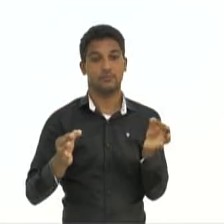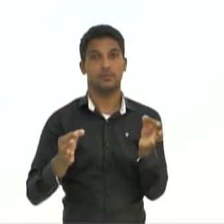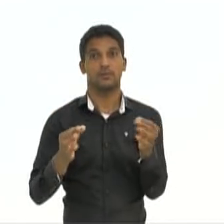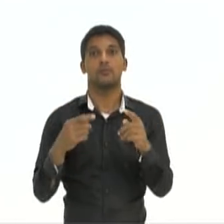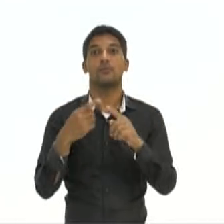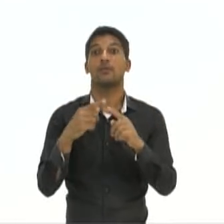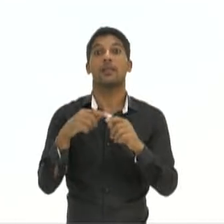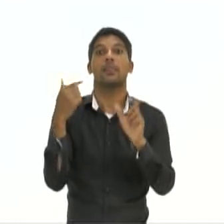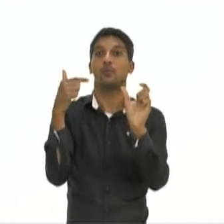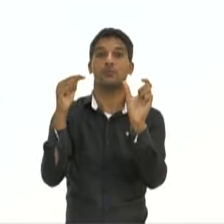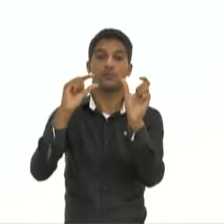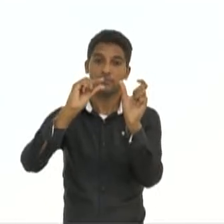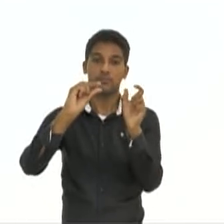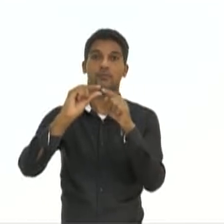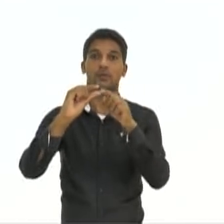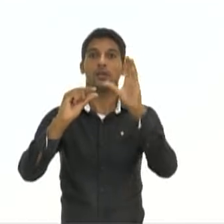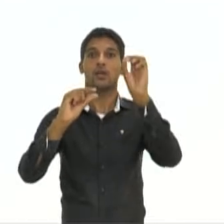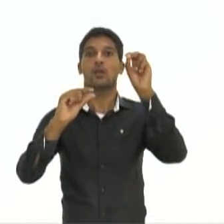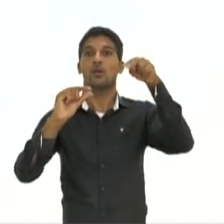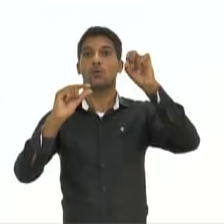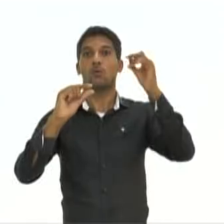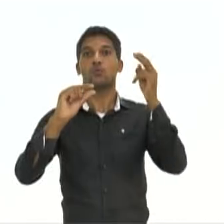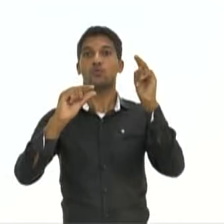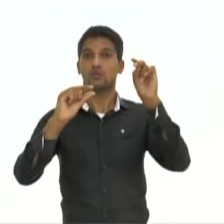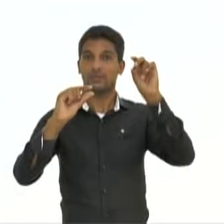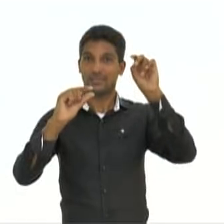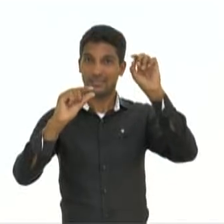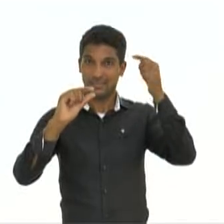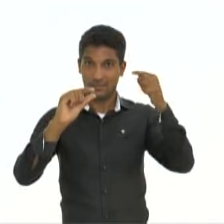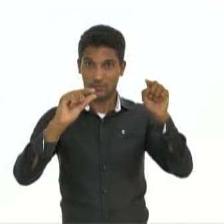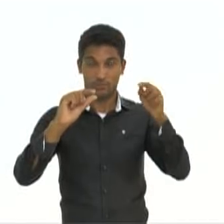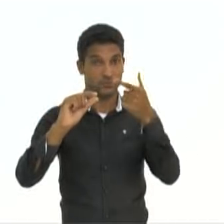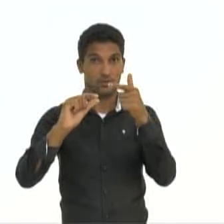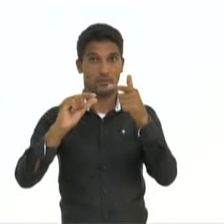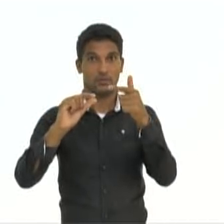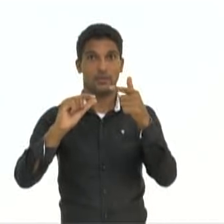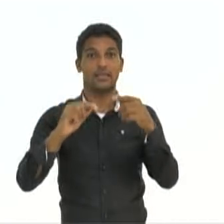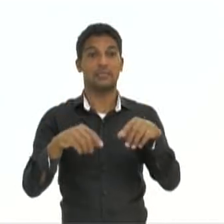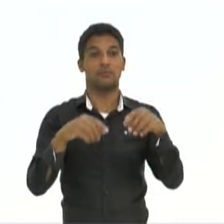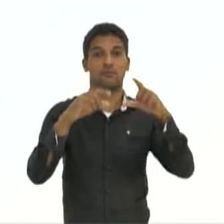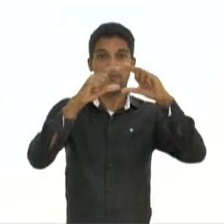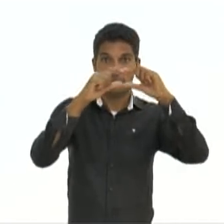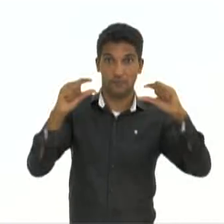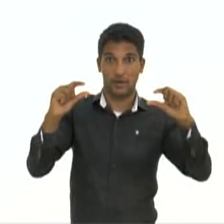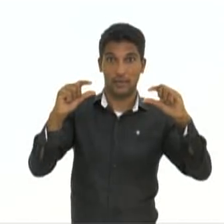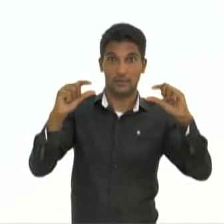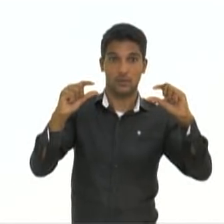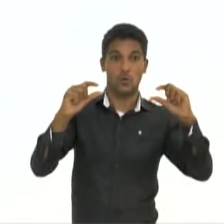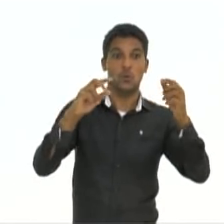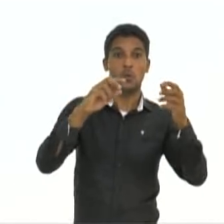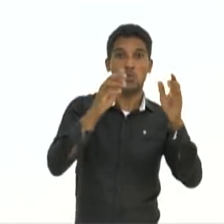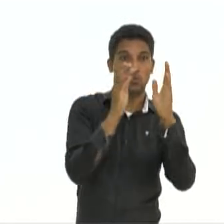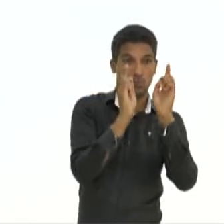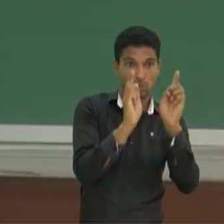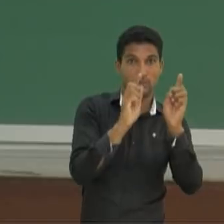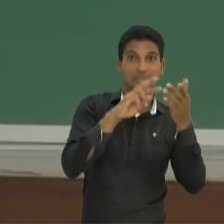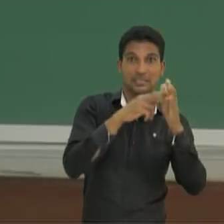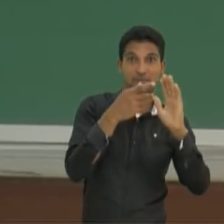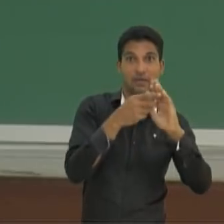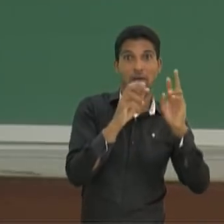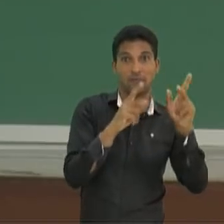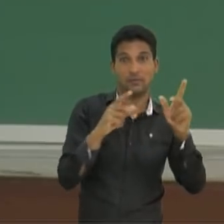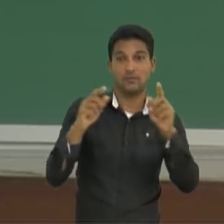de 2 sensações, de 2 sentimentos, enfim, a gente não tem ali a conjunção, né? Então, quem também respondeu que é porque não